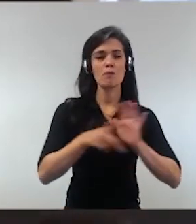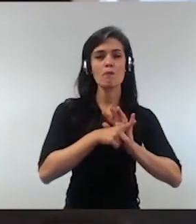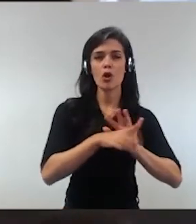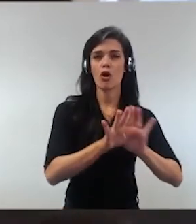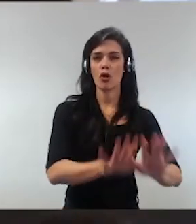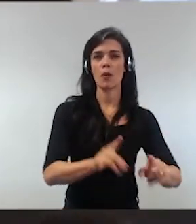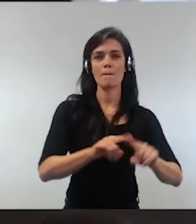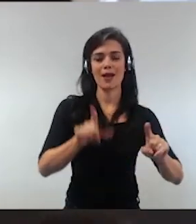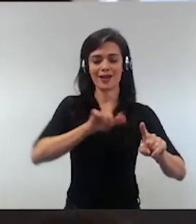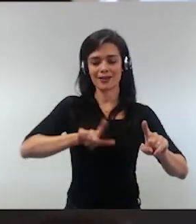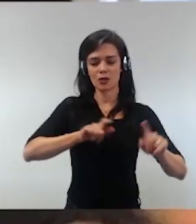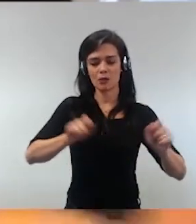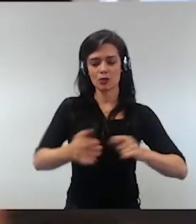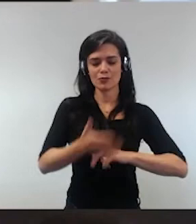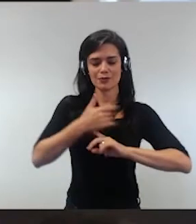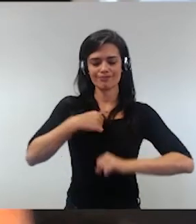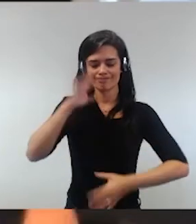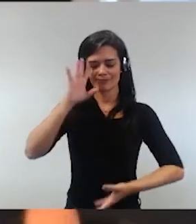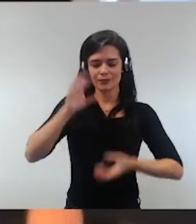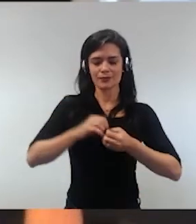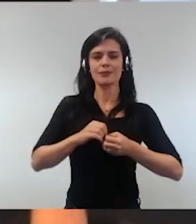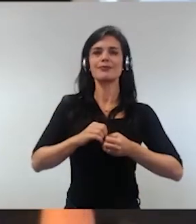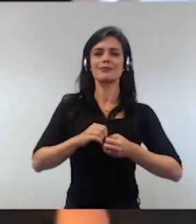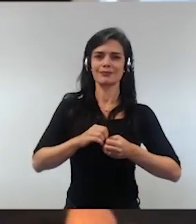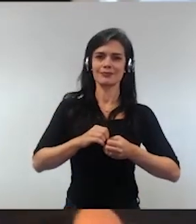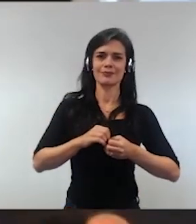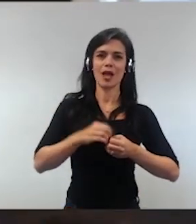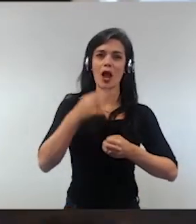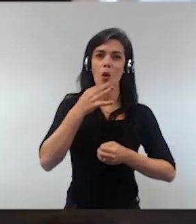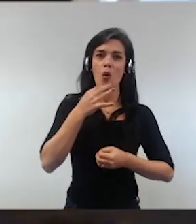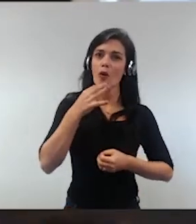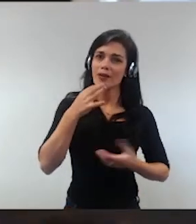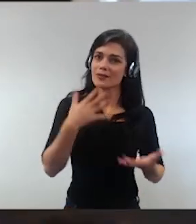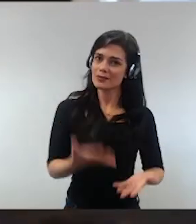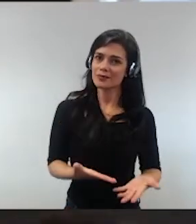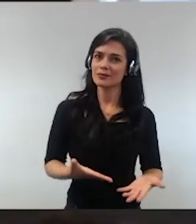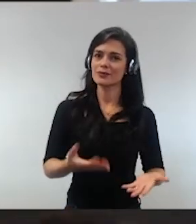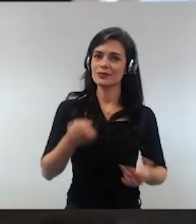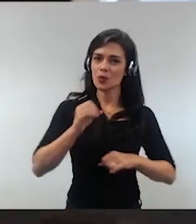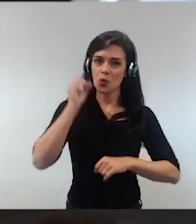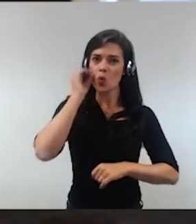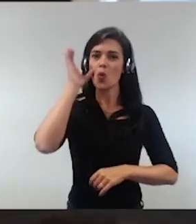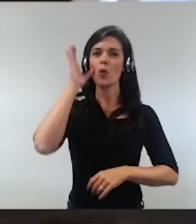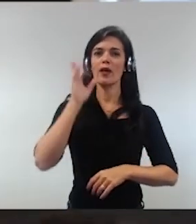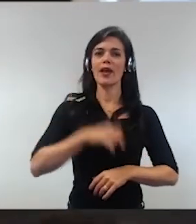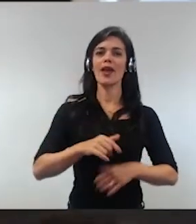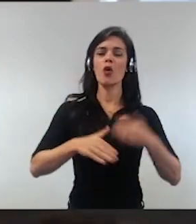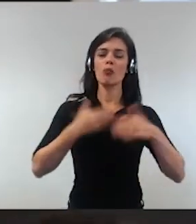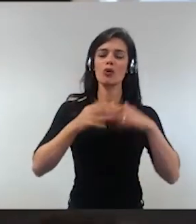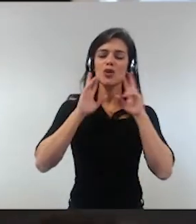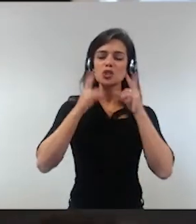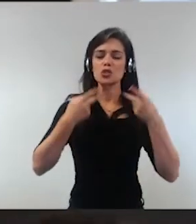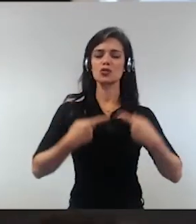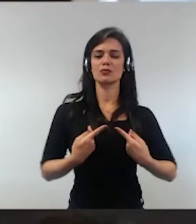me aproximar disso. Isso é muito importante porque isso vai me transformar. Isso é um processo de humanização que vem se perdendo,